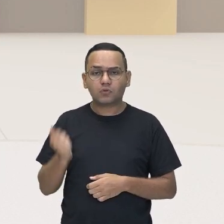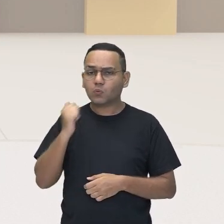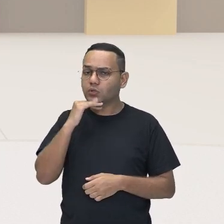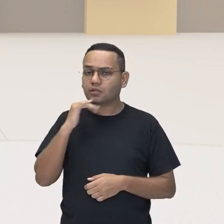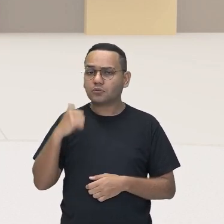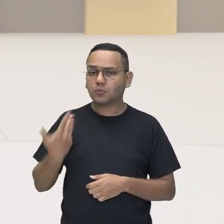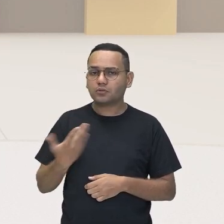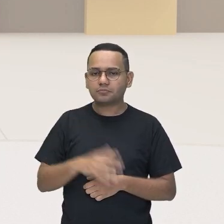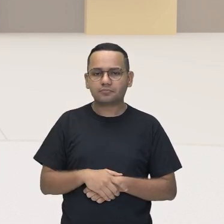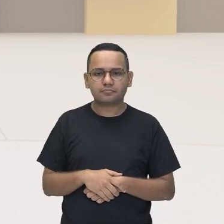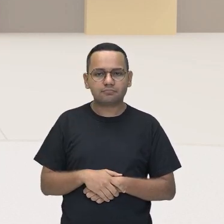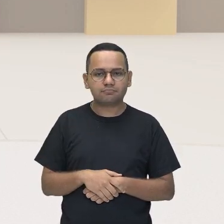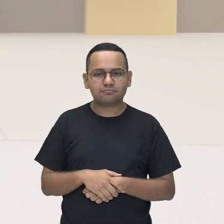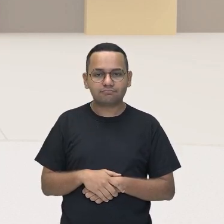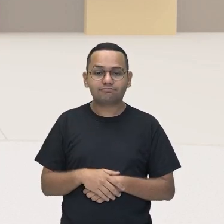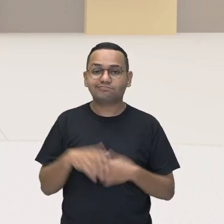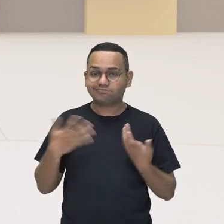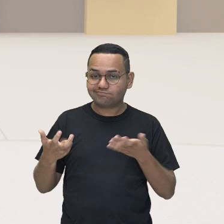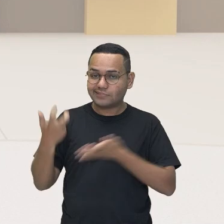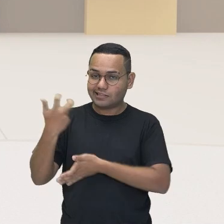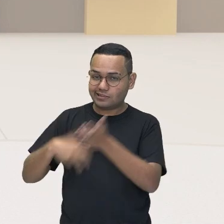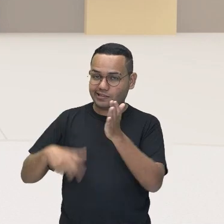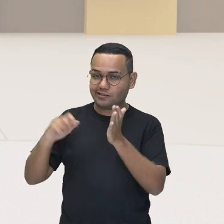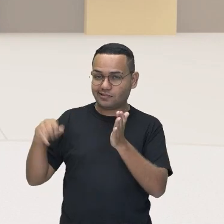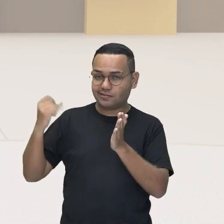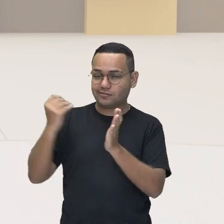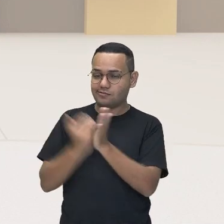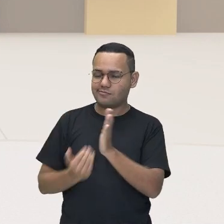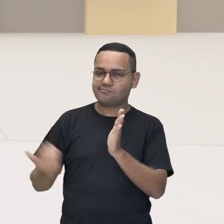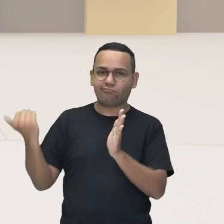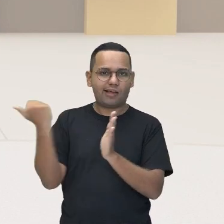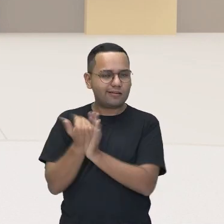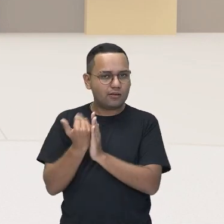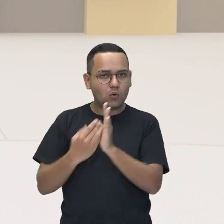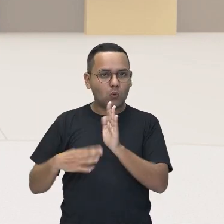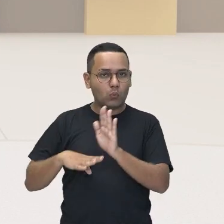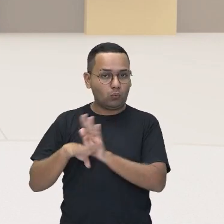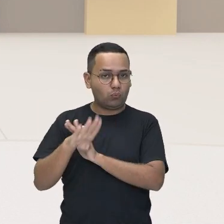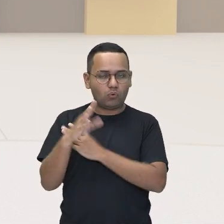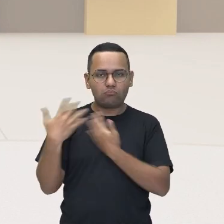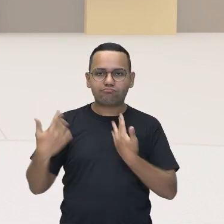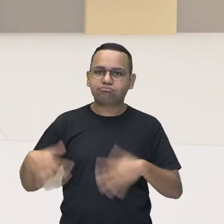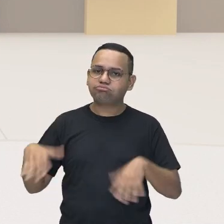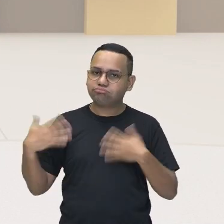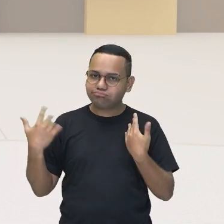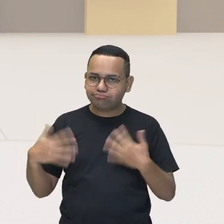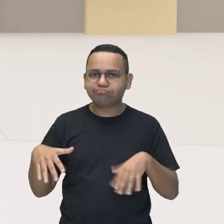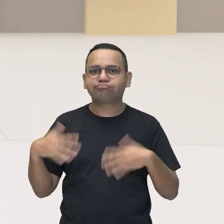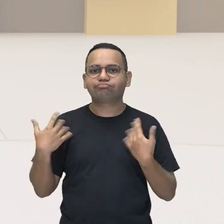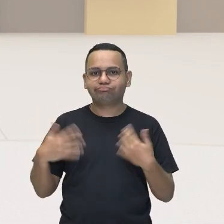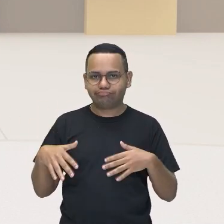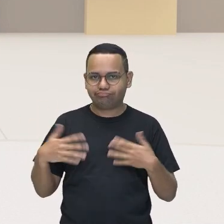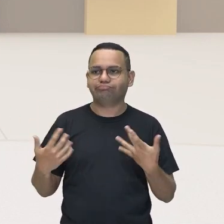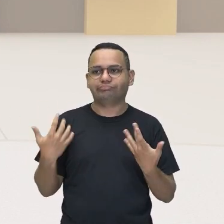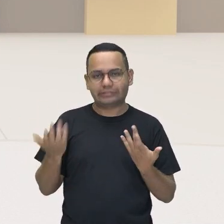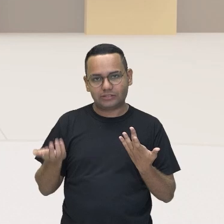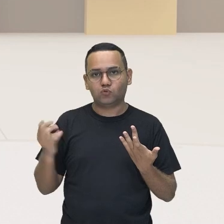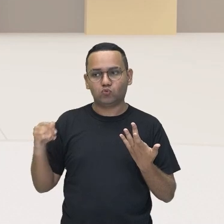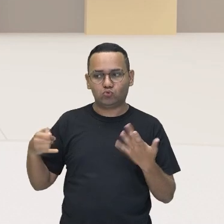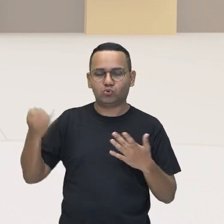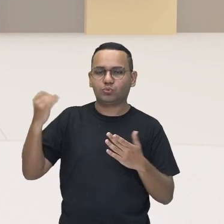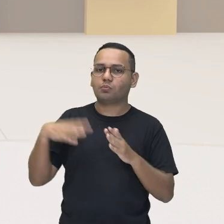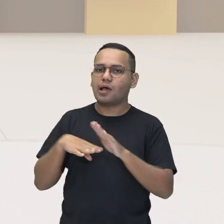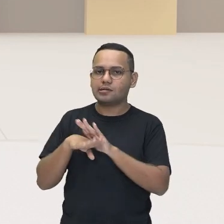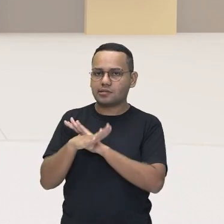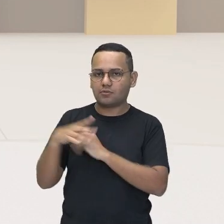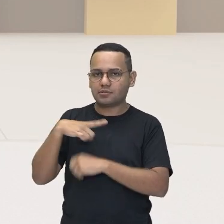desvantagens? Taxas de juros extremamente altas. Essa aí é um dos juros mais altos praticados no mercado, então